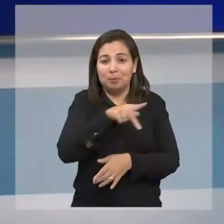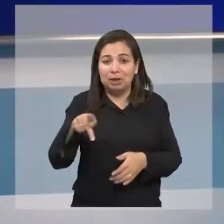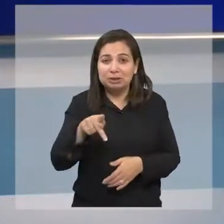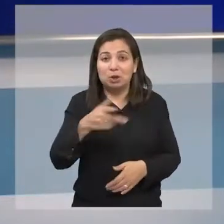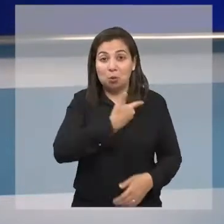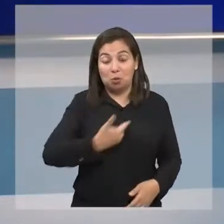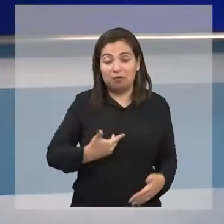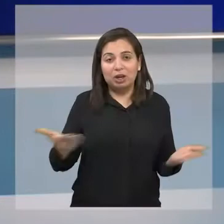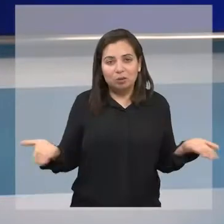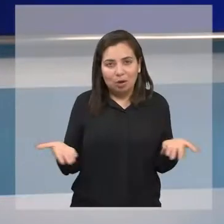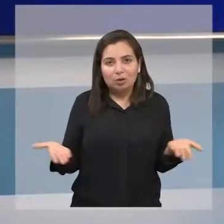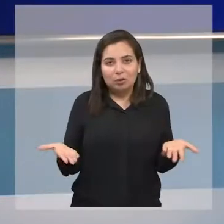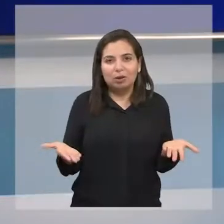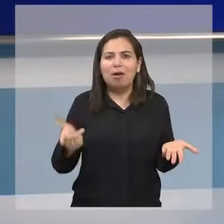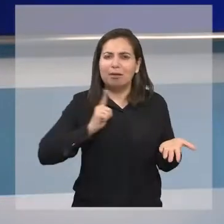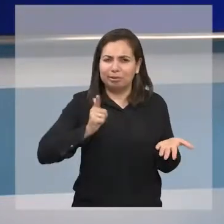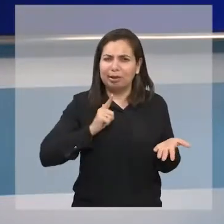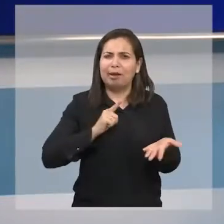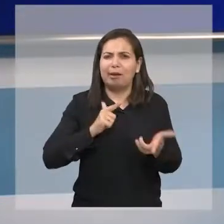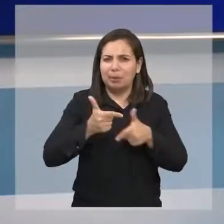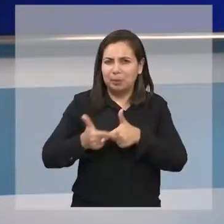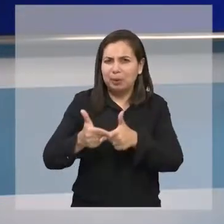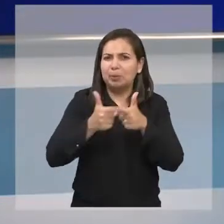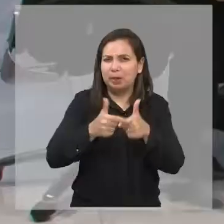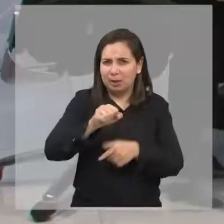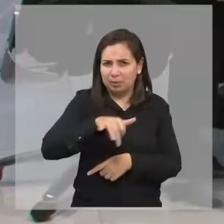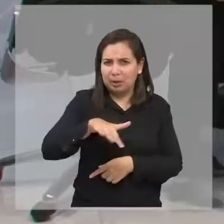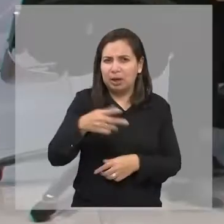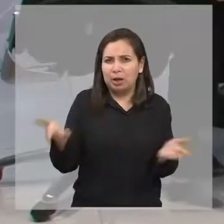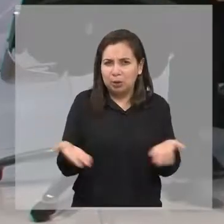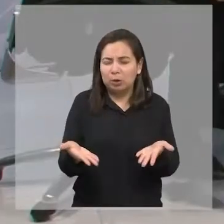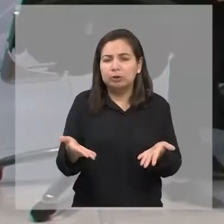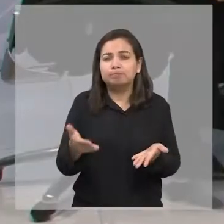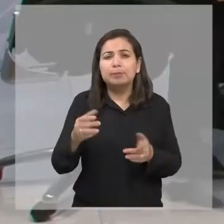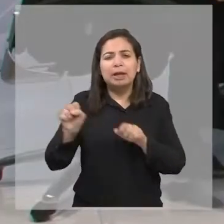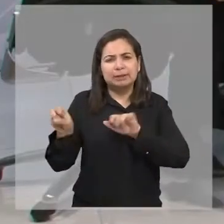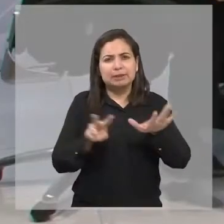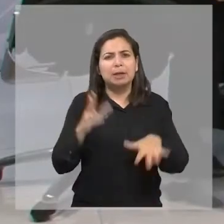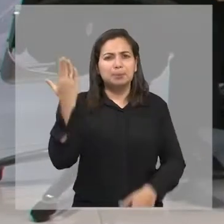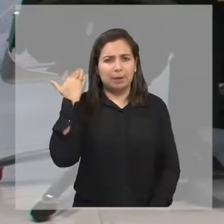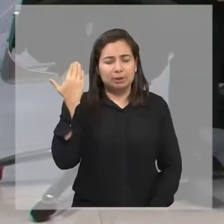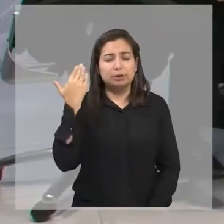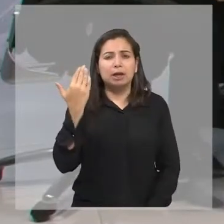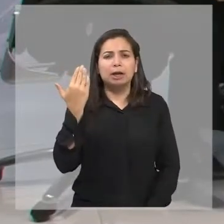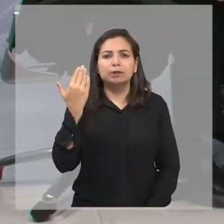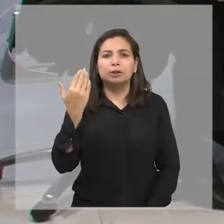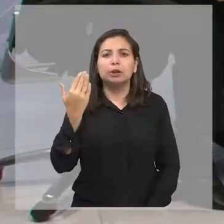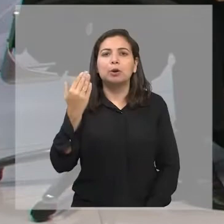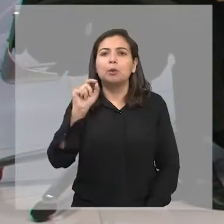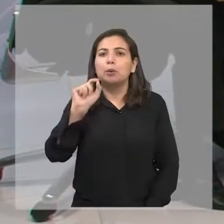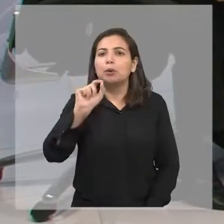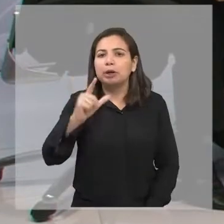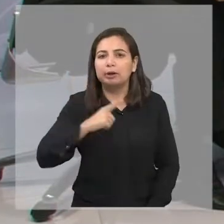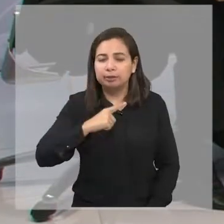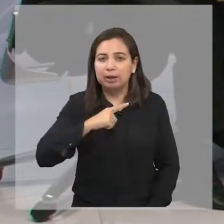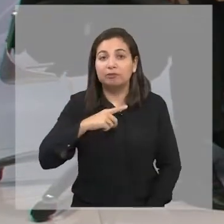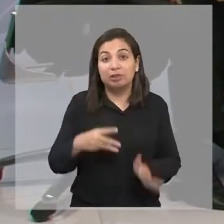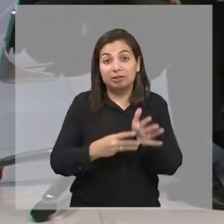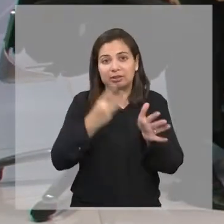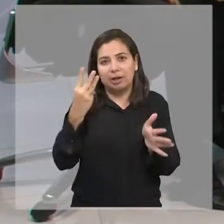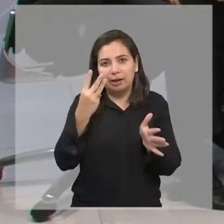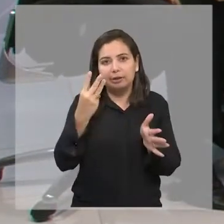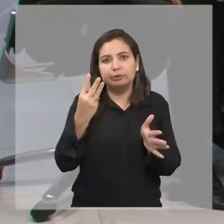essa crise interna, porque na semana que passou, quando gravávamos o programa, o governo sofreu pelo menos 3